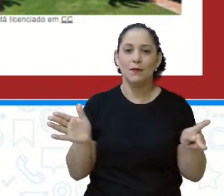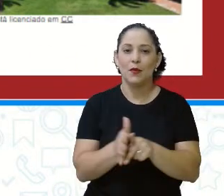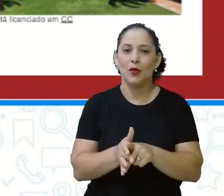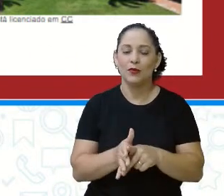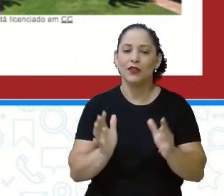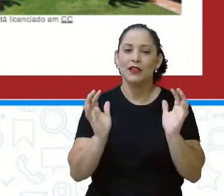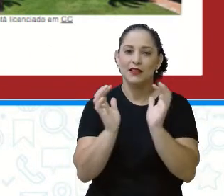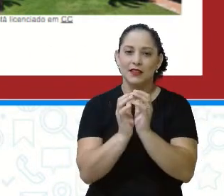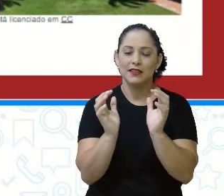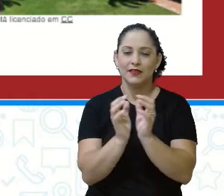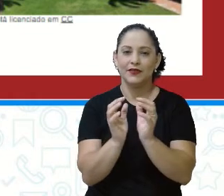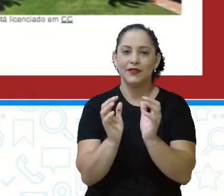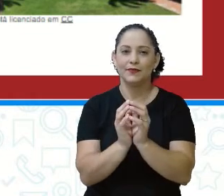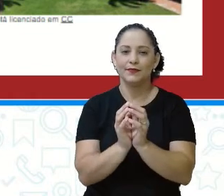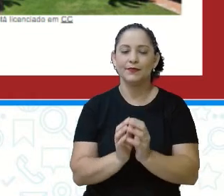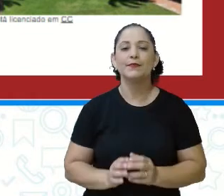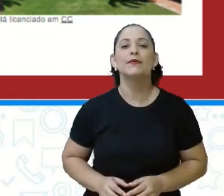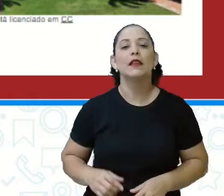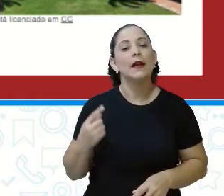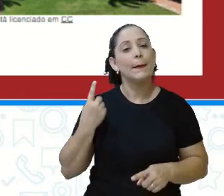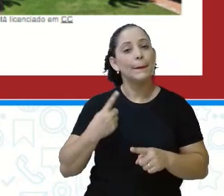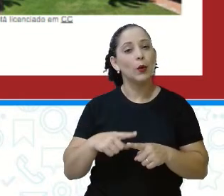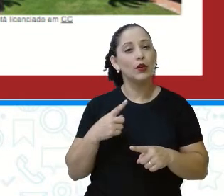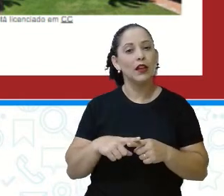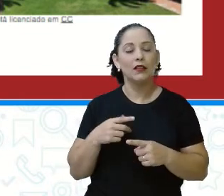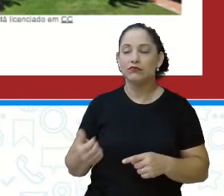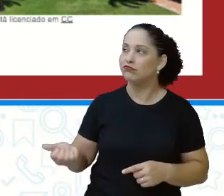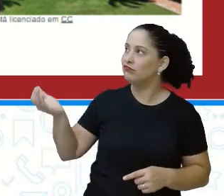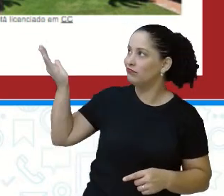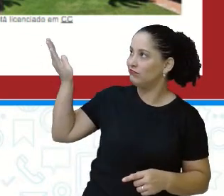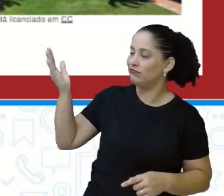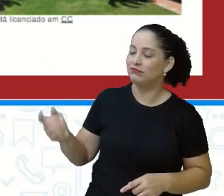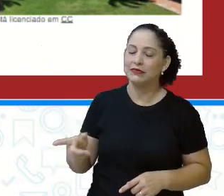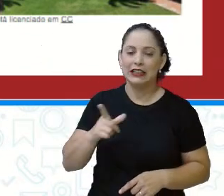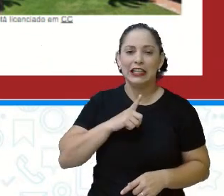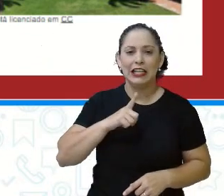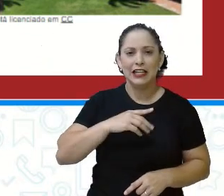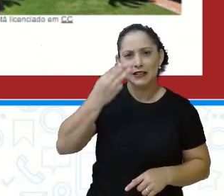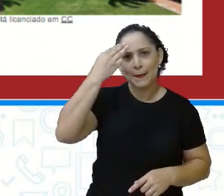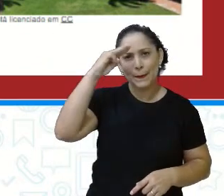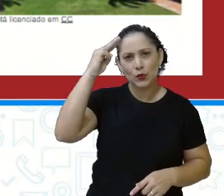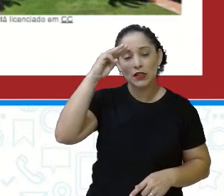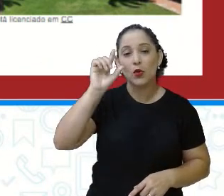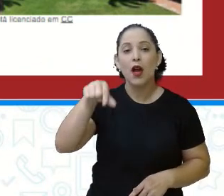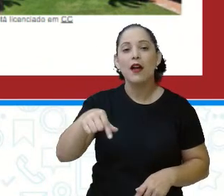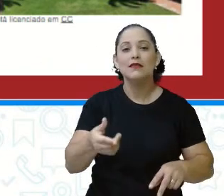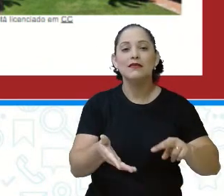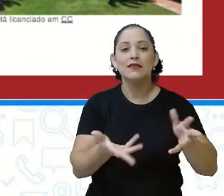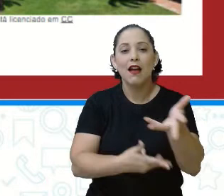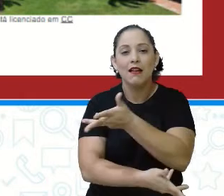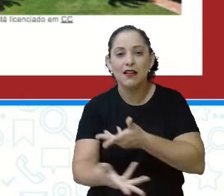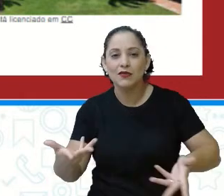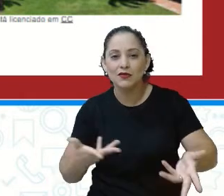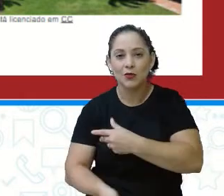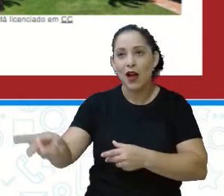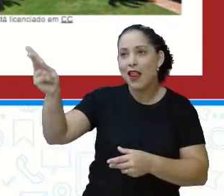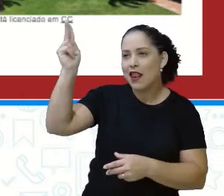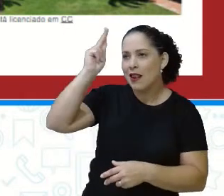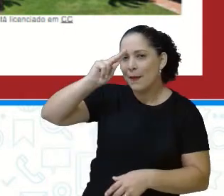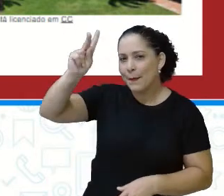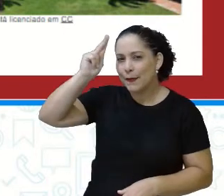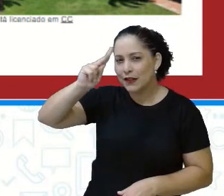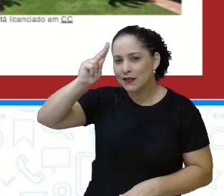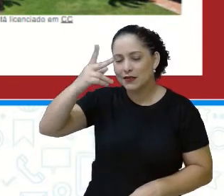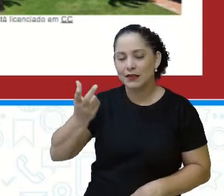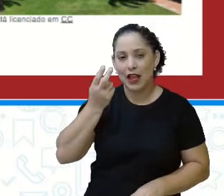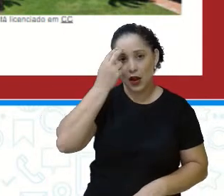Porque os museus, eles trazem, né, essa lembrança, essa representação de como essa cultura foi mudando ao